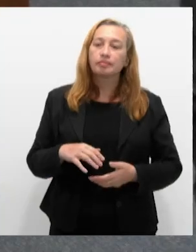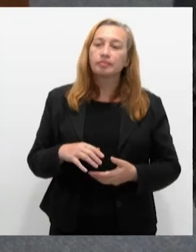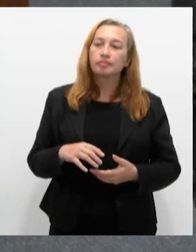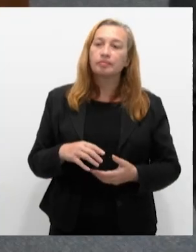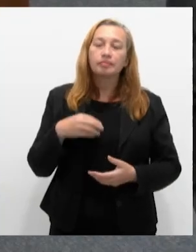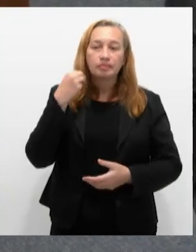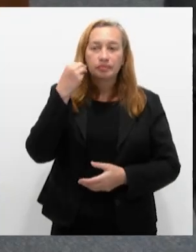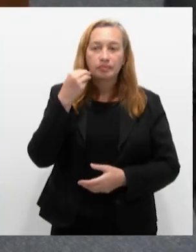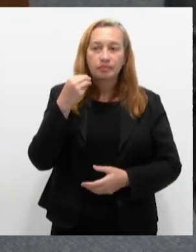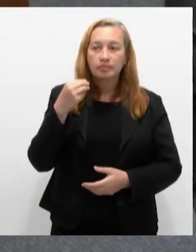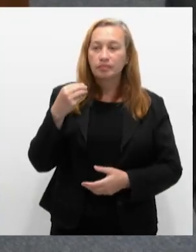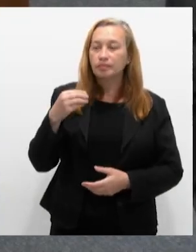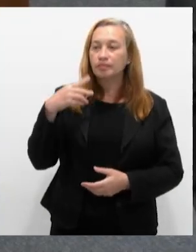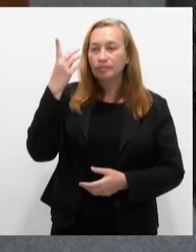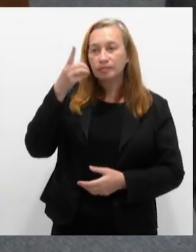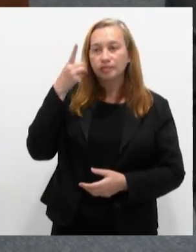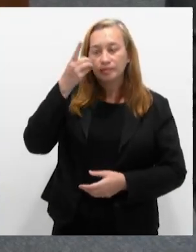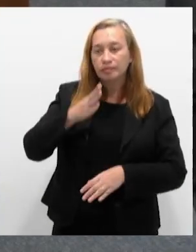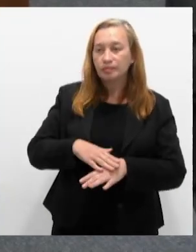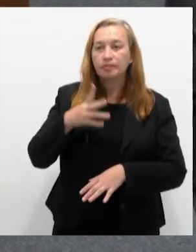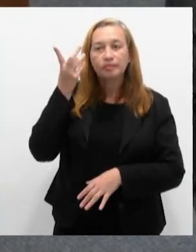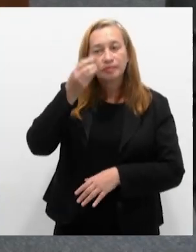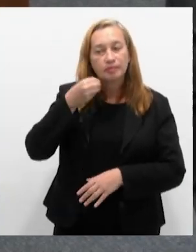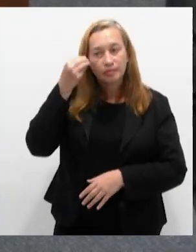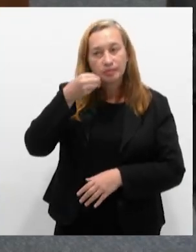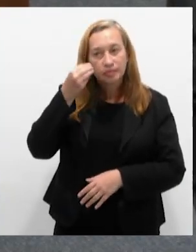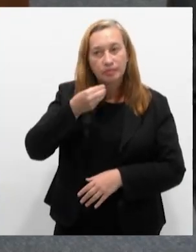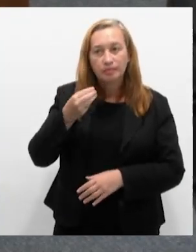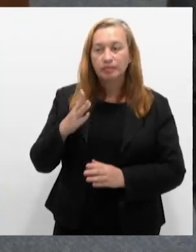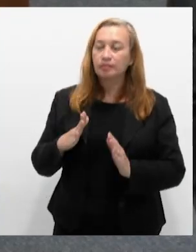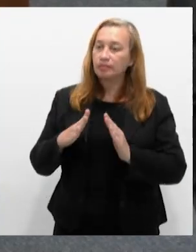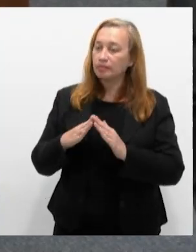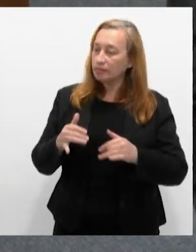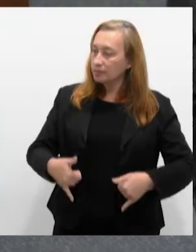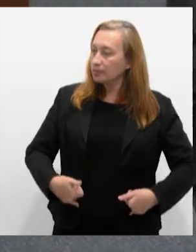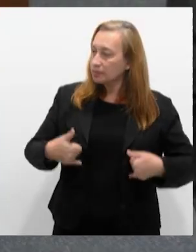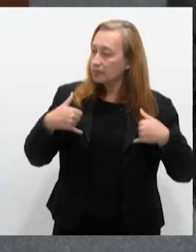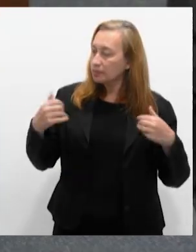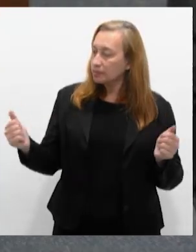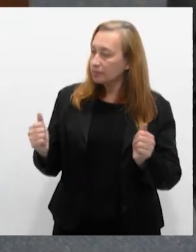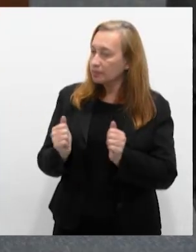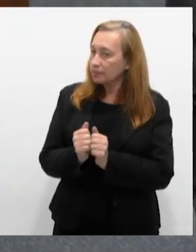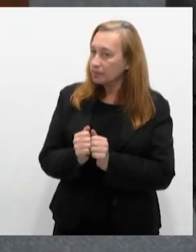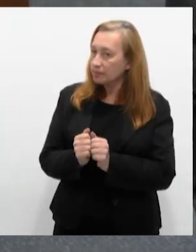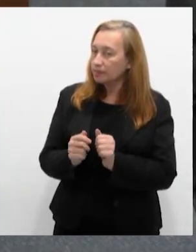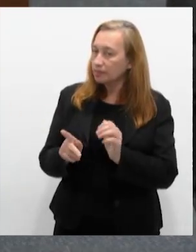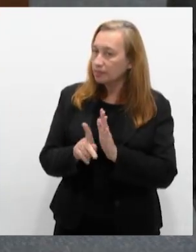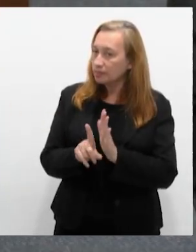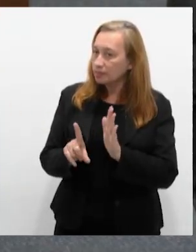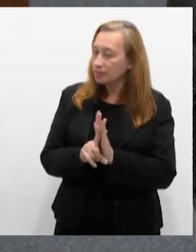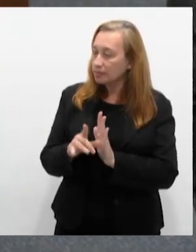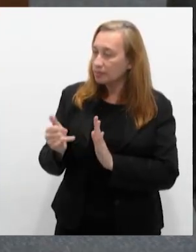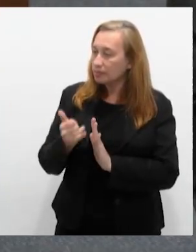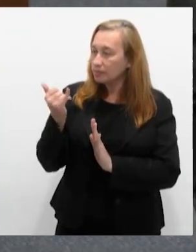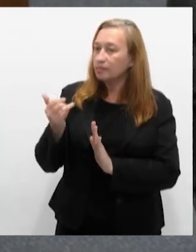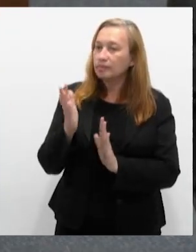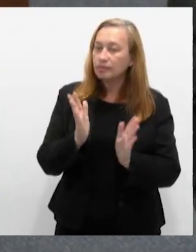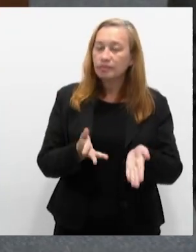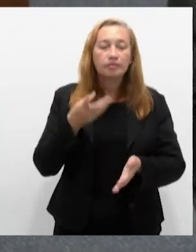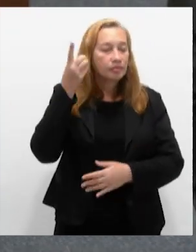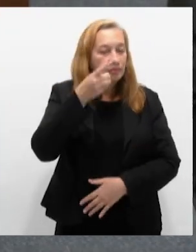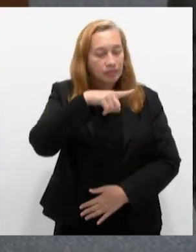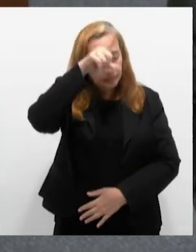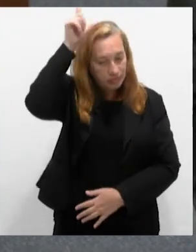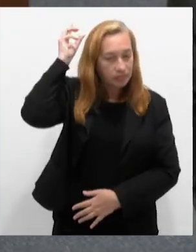É uma honra estar como coautor desse projeto de lei tão importante, presidente. Hoje, o deputado Luiz Paulo, o